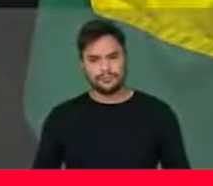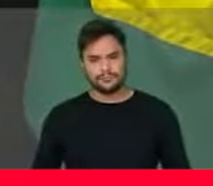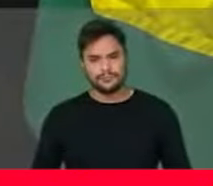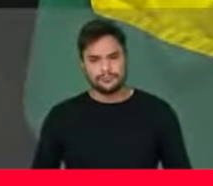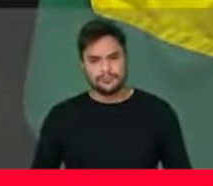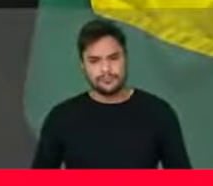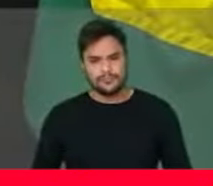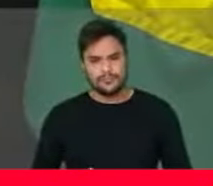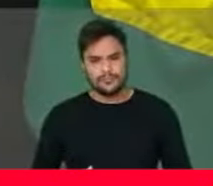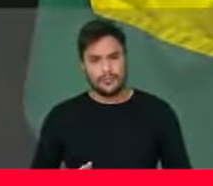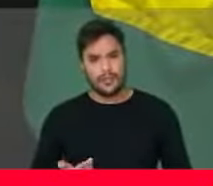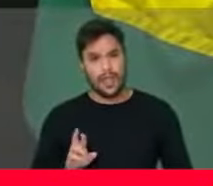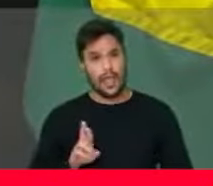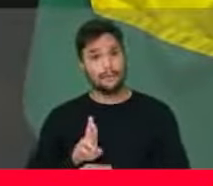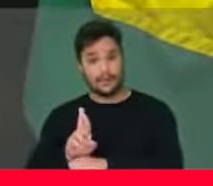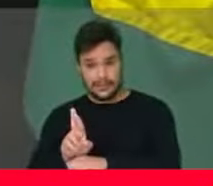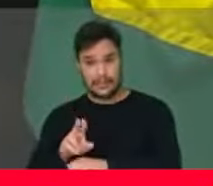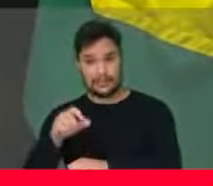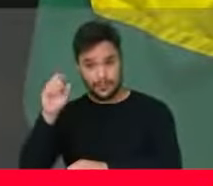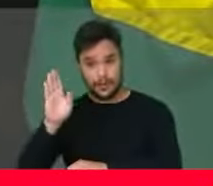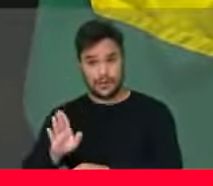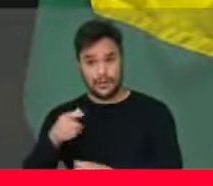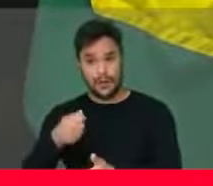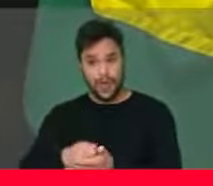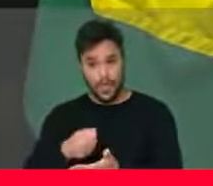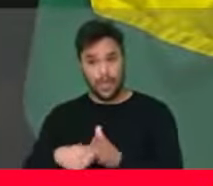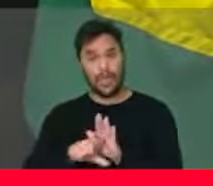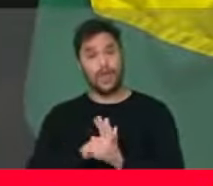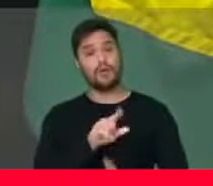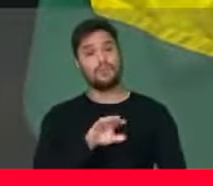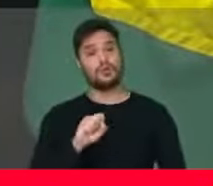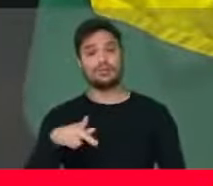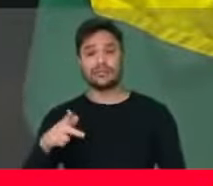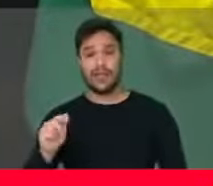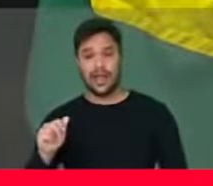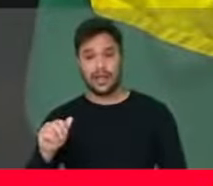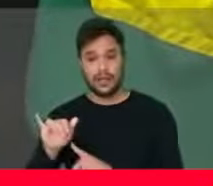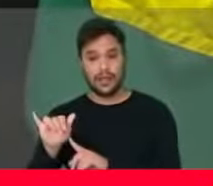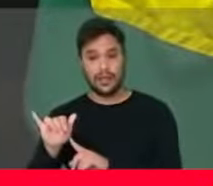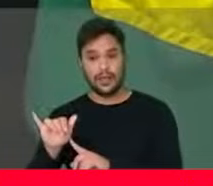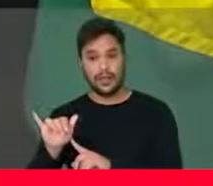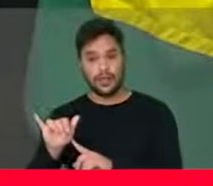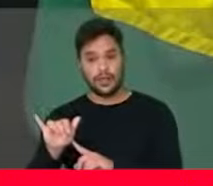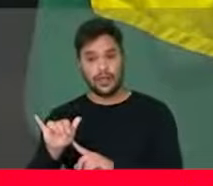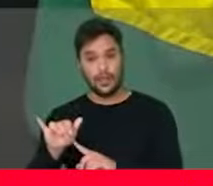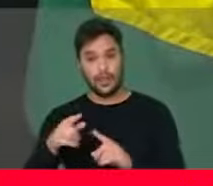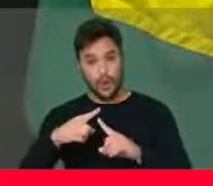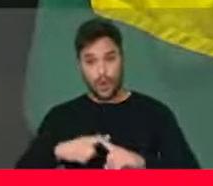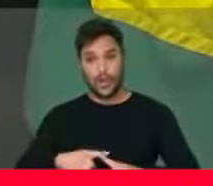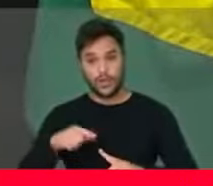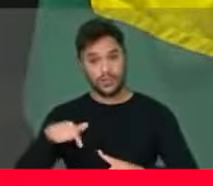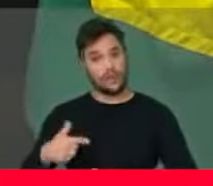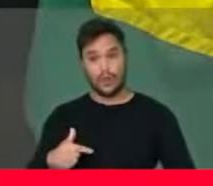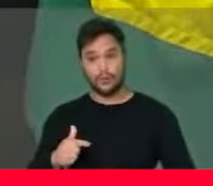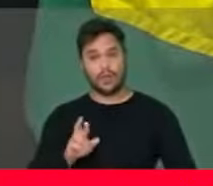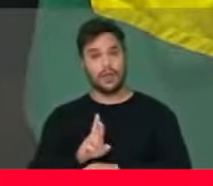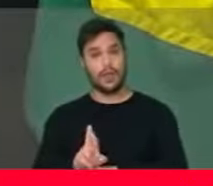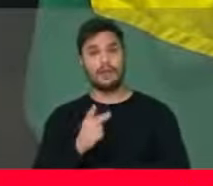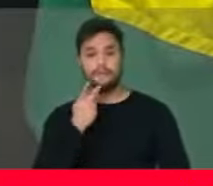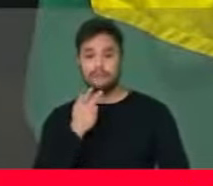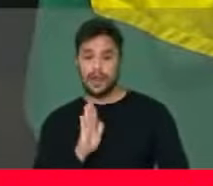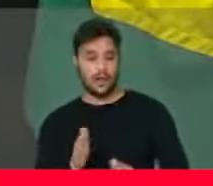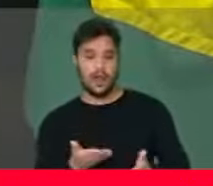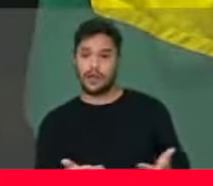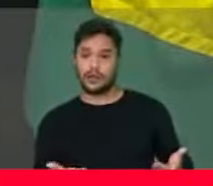Representação no Brasil não é exigência legal. Blue Sky, inclusive, que é o concorrente do X, não tem. E ninguém fala disso.